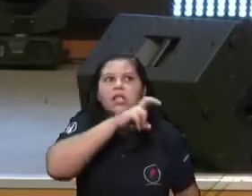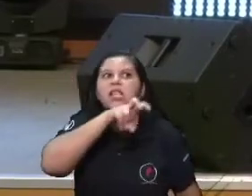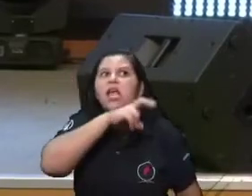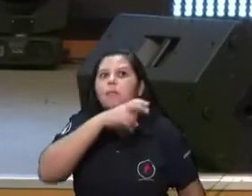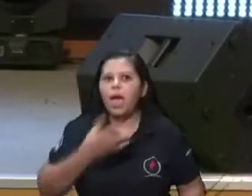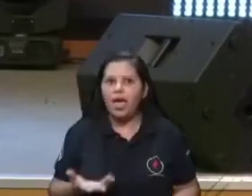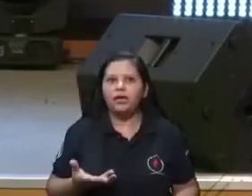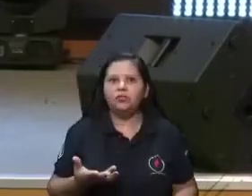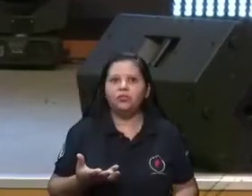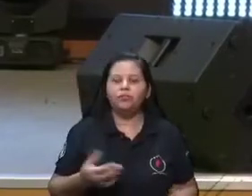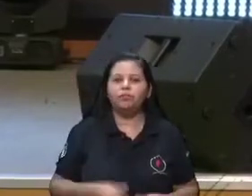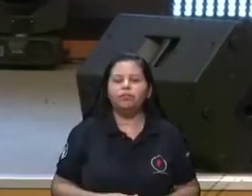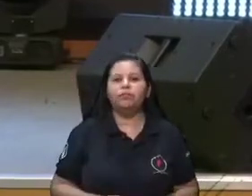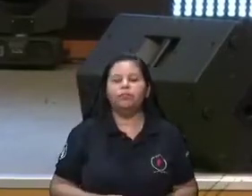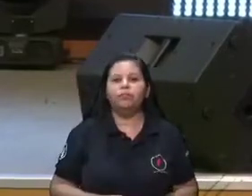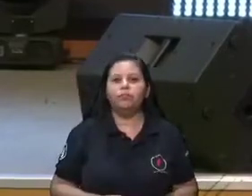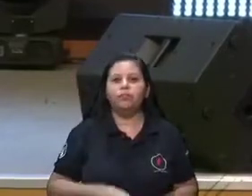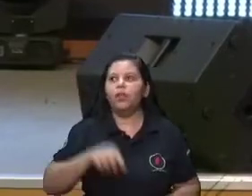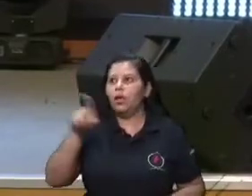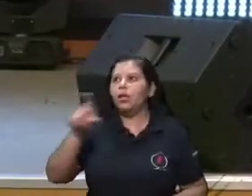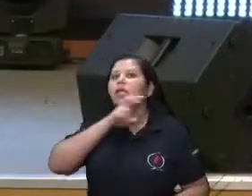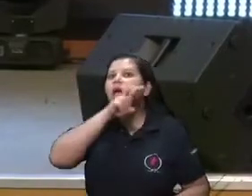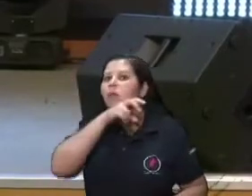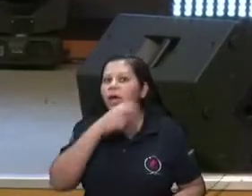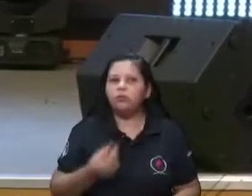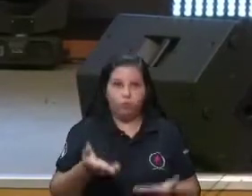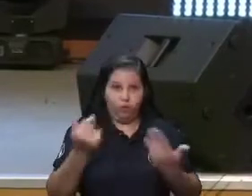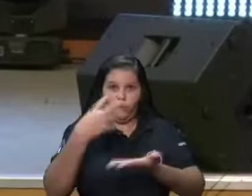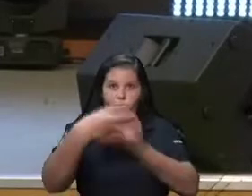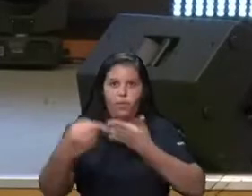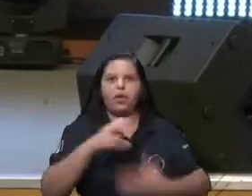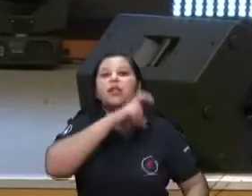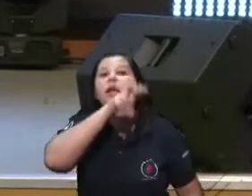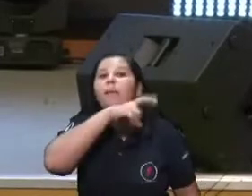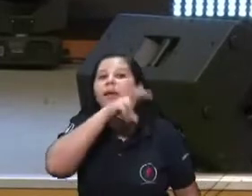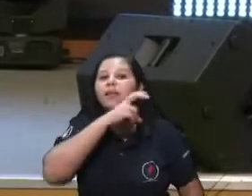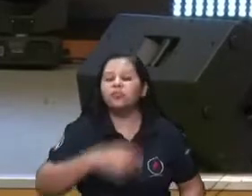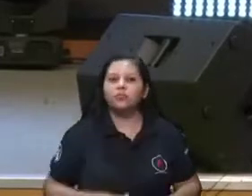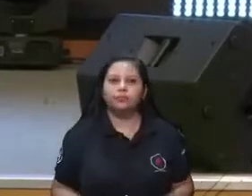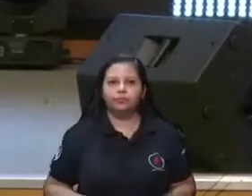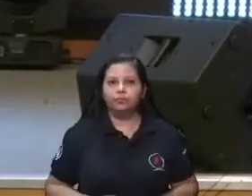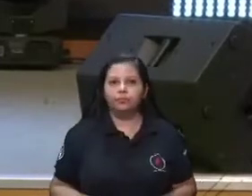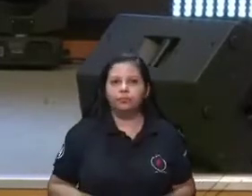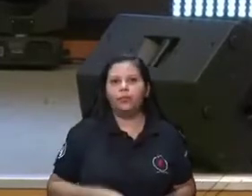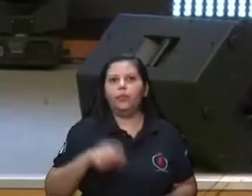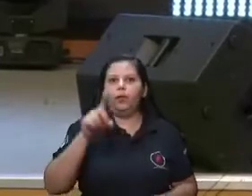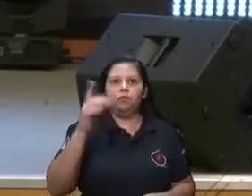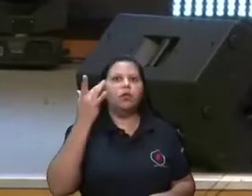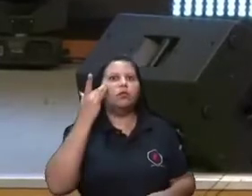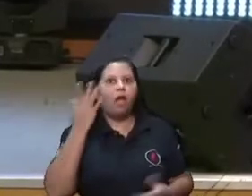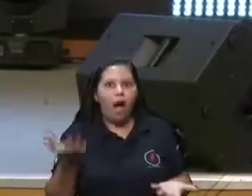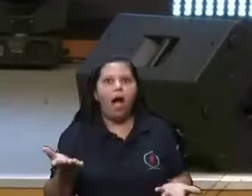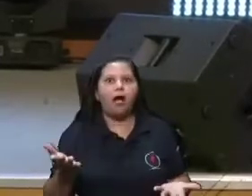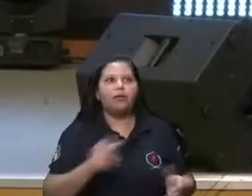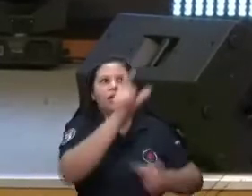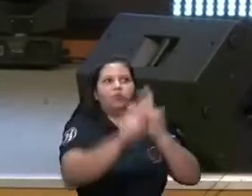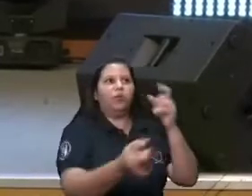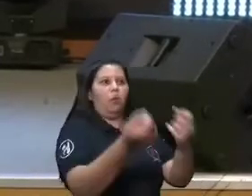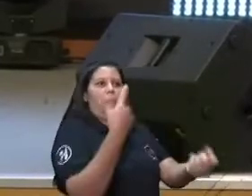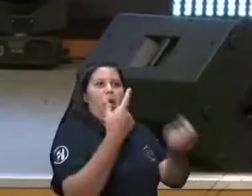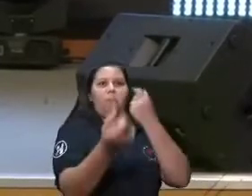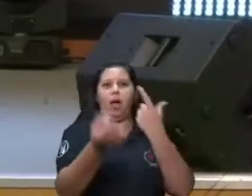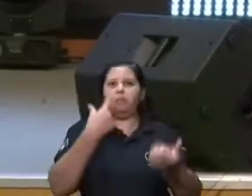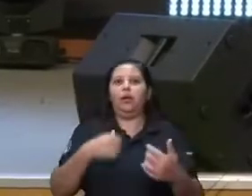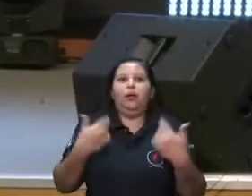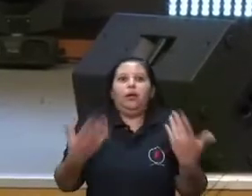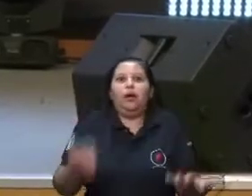esquecer mais, no 3 você vai dizer serpente, ok? 1, 2, 3. Então, se você acha que já ouviu coisa que não deveria ter ouvido na vida, imagina esse